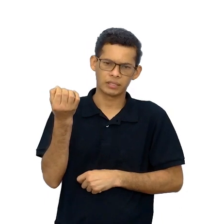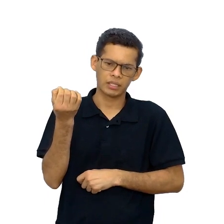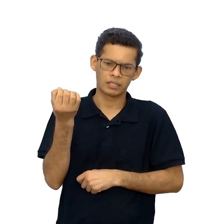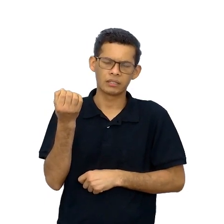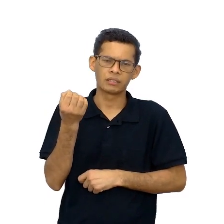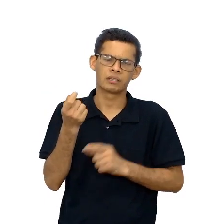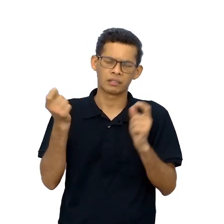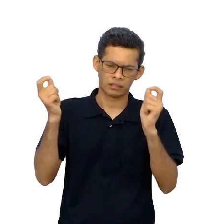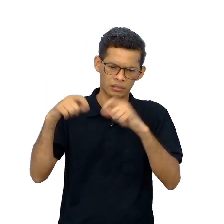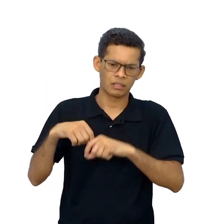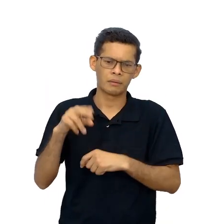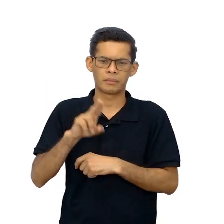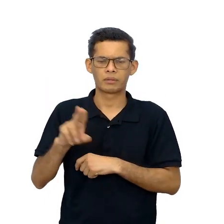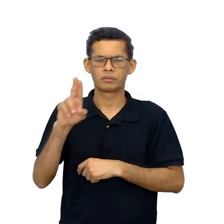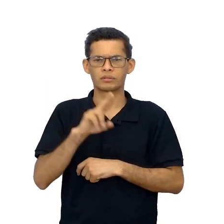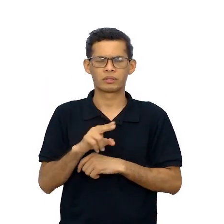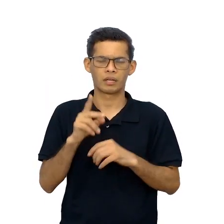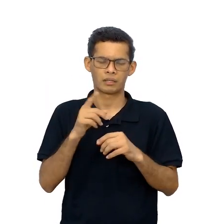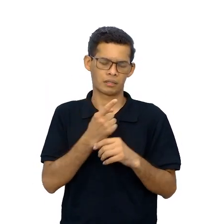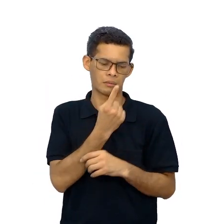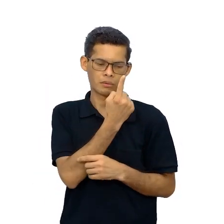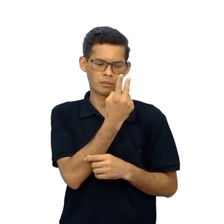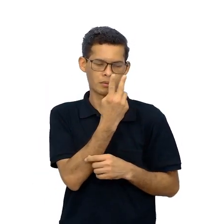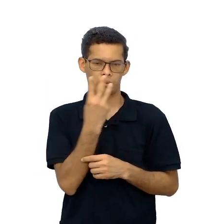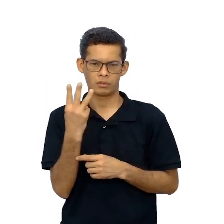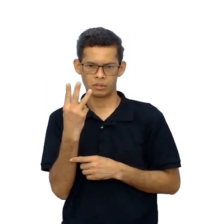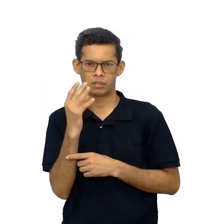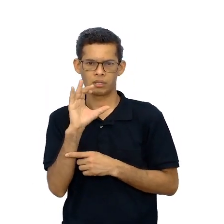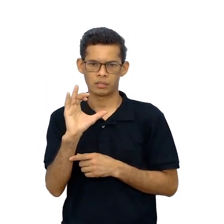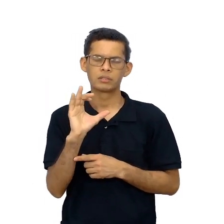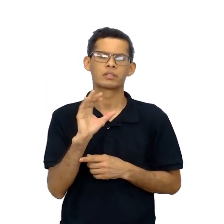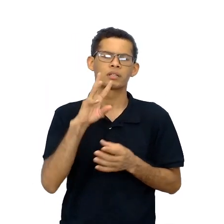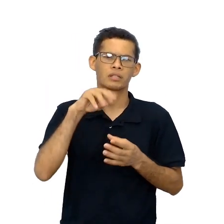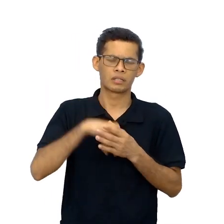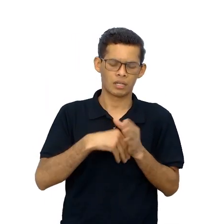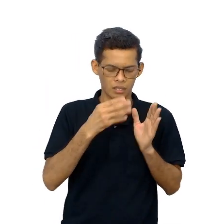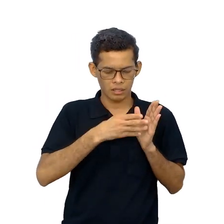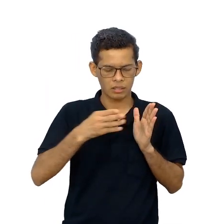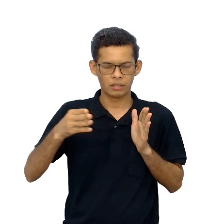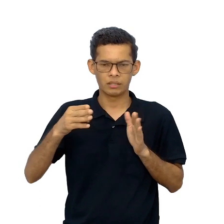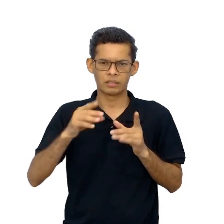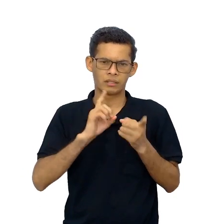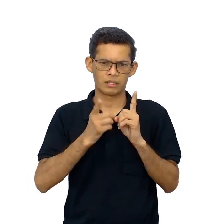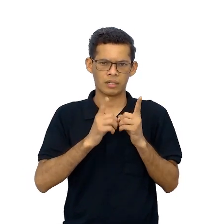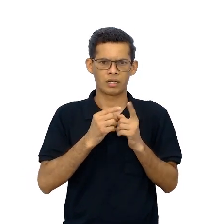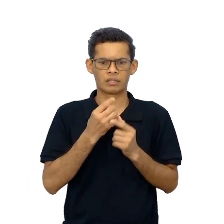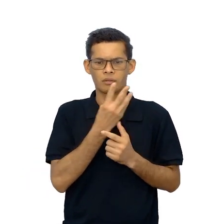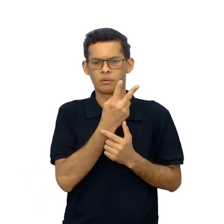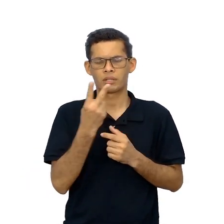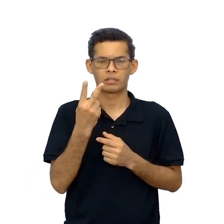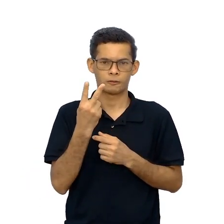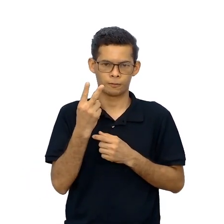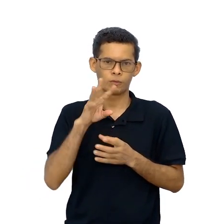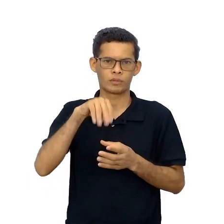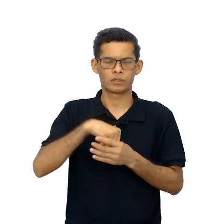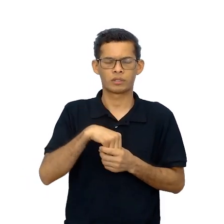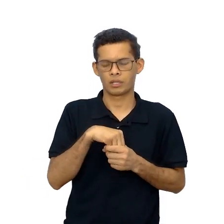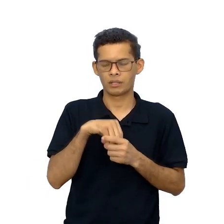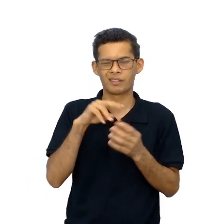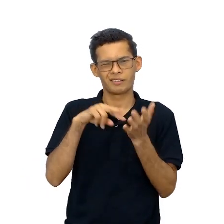do ensino médio, que não vem ao caso, mas nós também temos 42 sequências didáticas, certo?